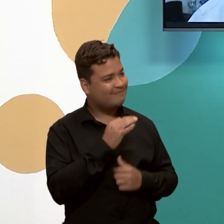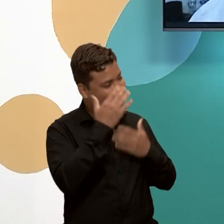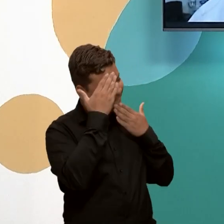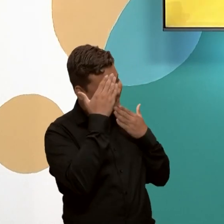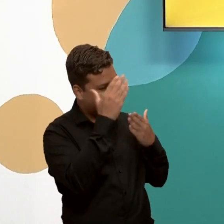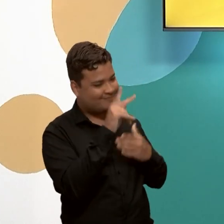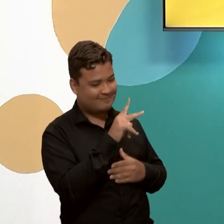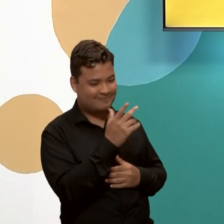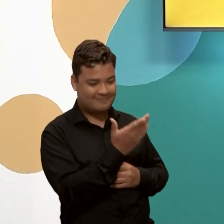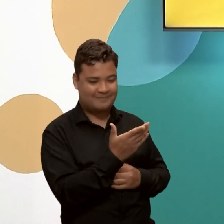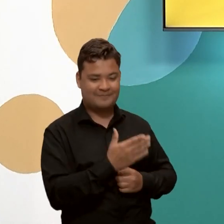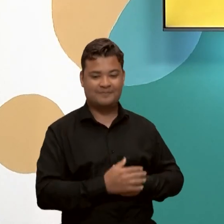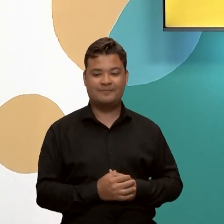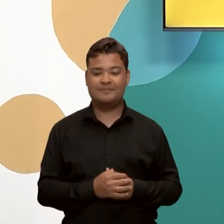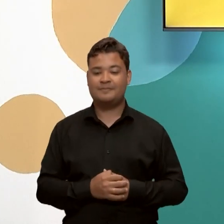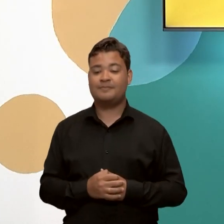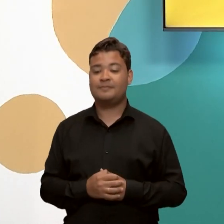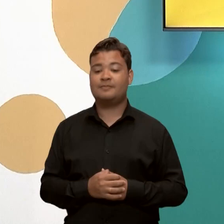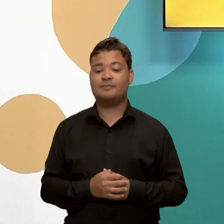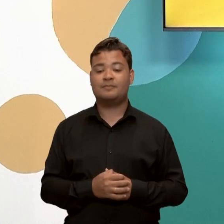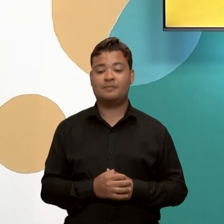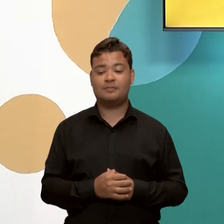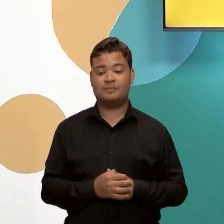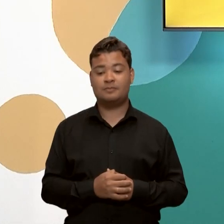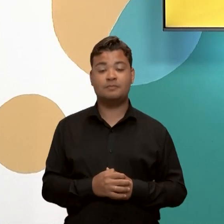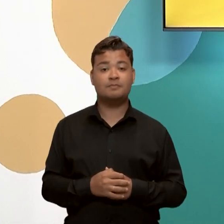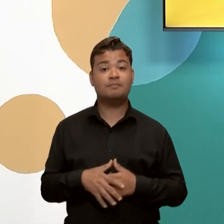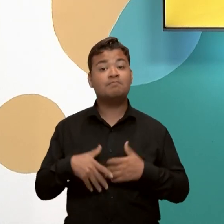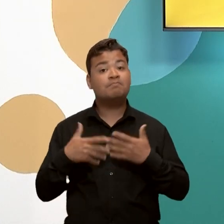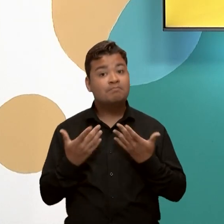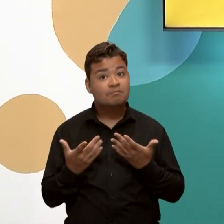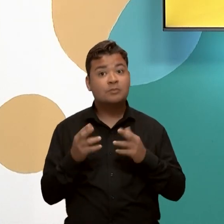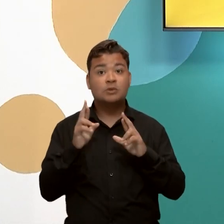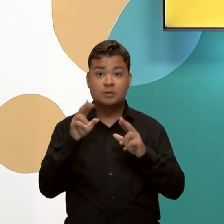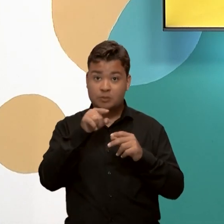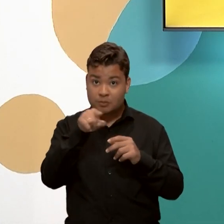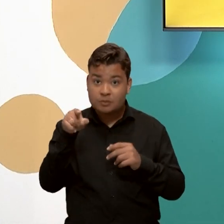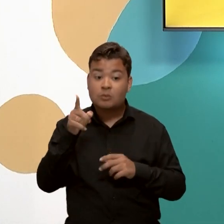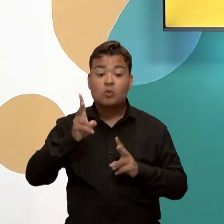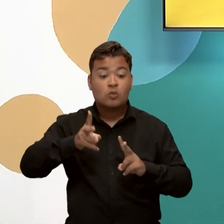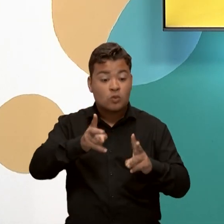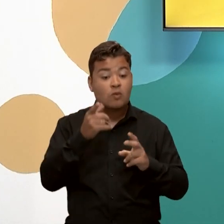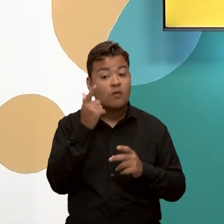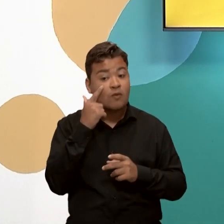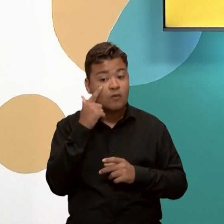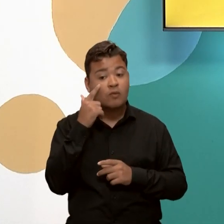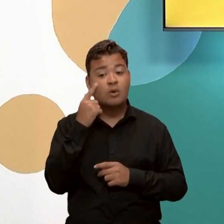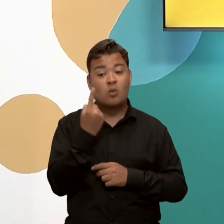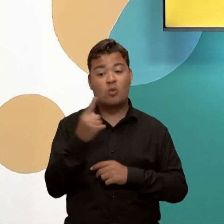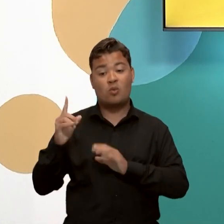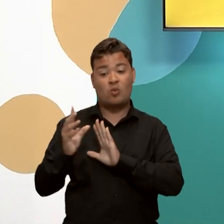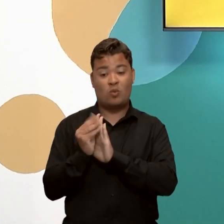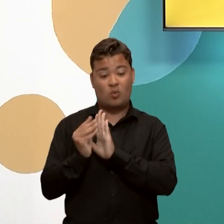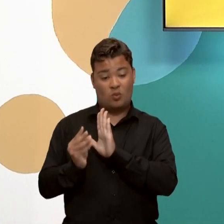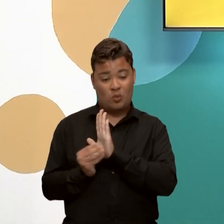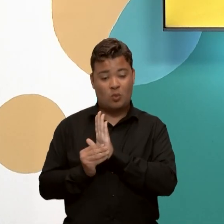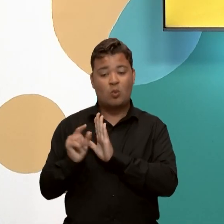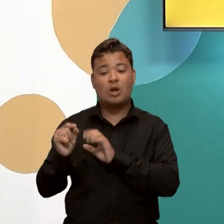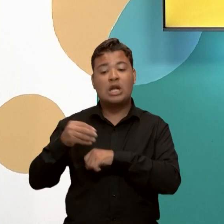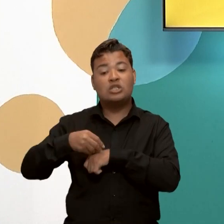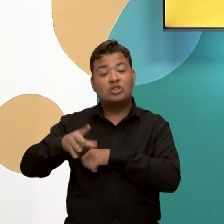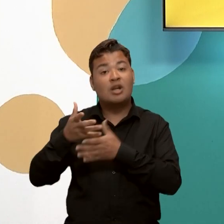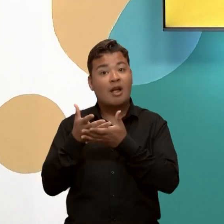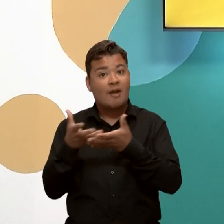professor. Bom, espero que você esteja aí com a gente para conferir nosso último conteúdo, dicas de